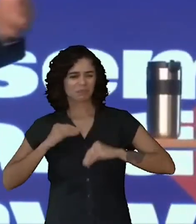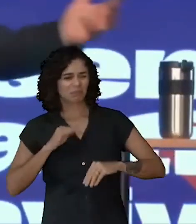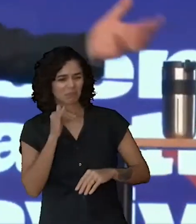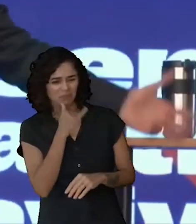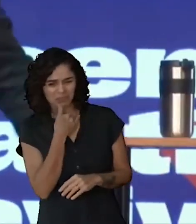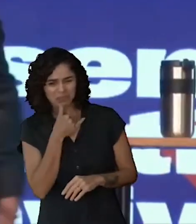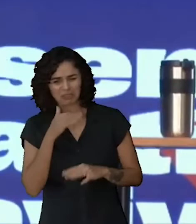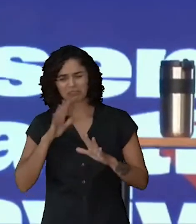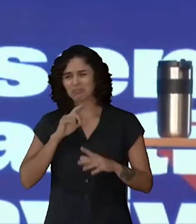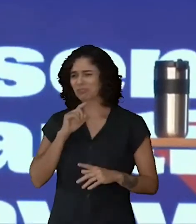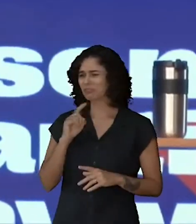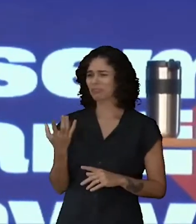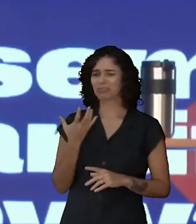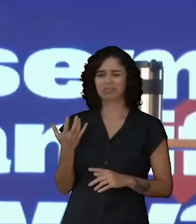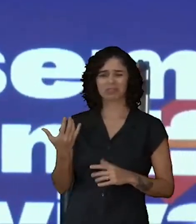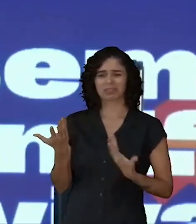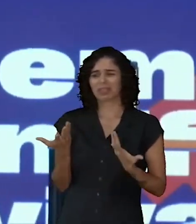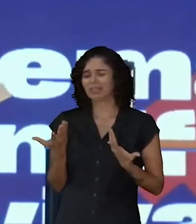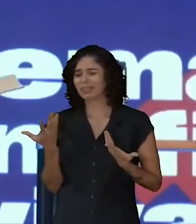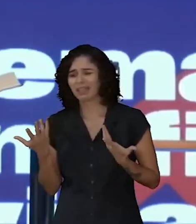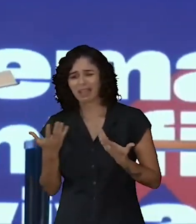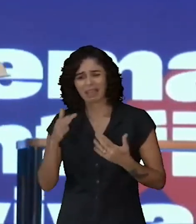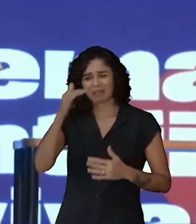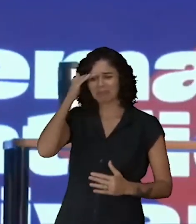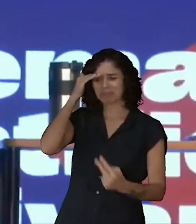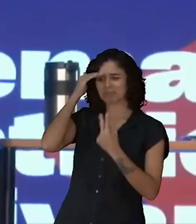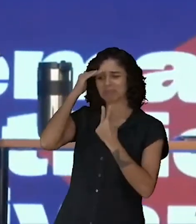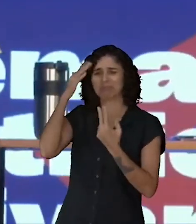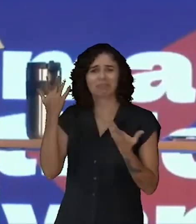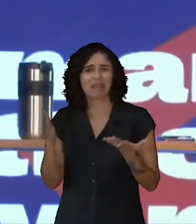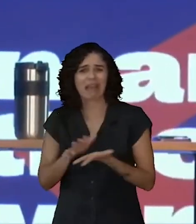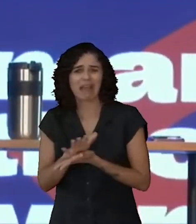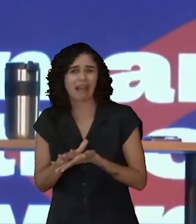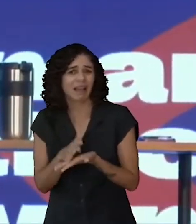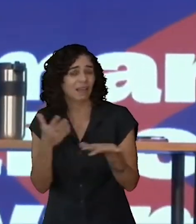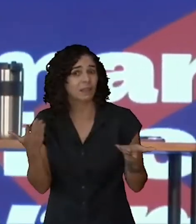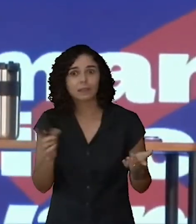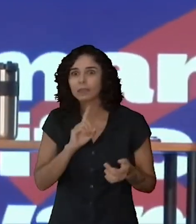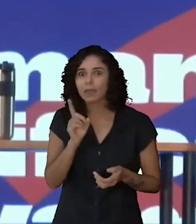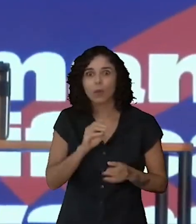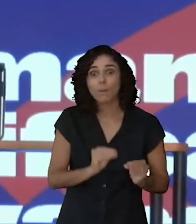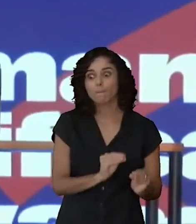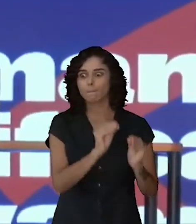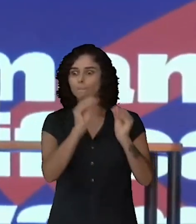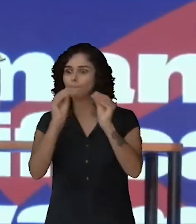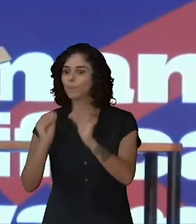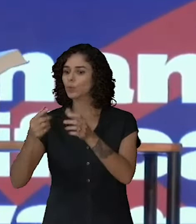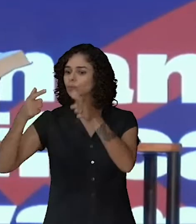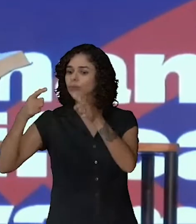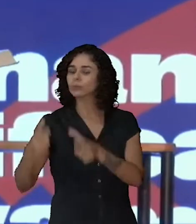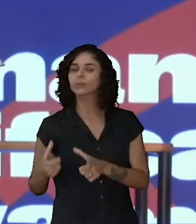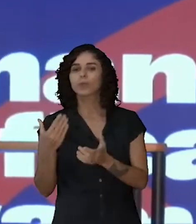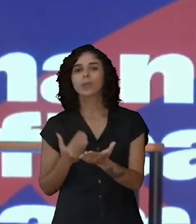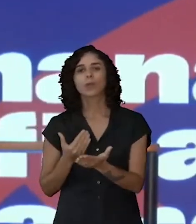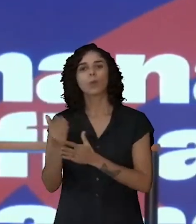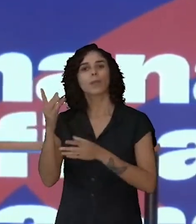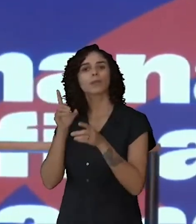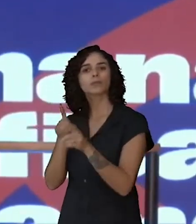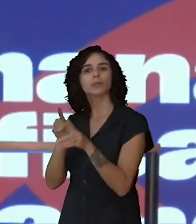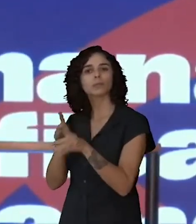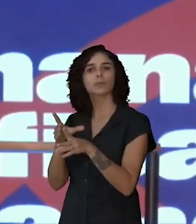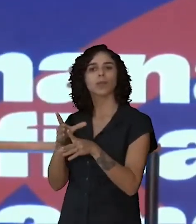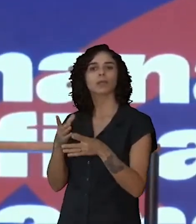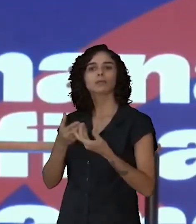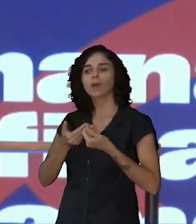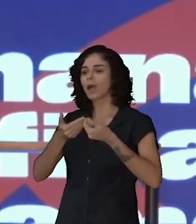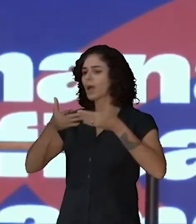ninguém quer me ouvir. Ele muda de lugar e faz um discipulado intencional,